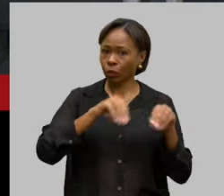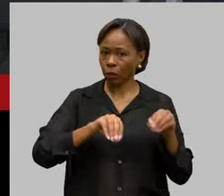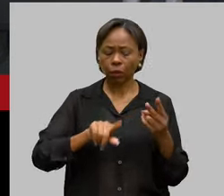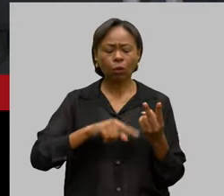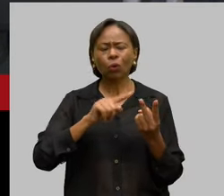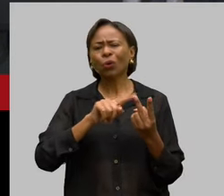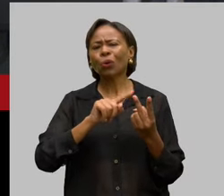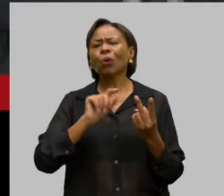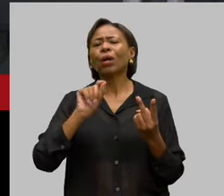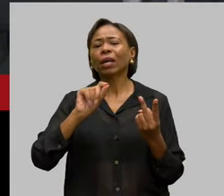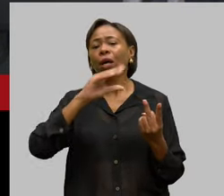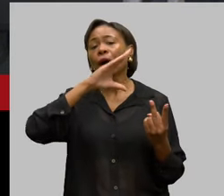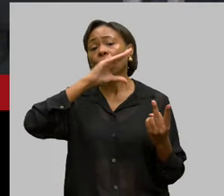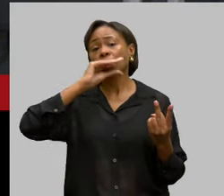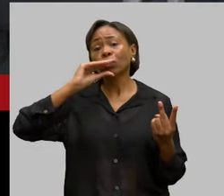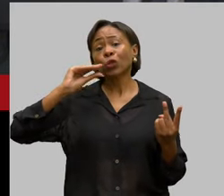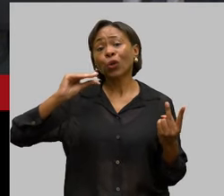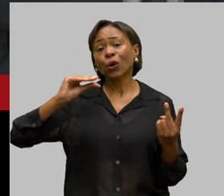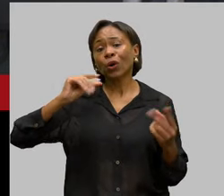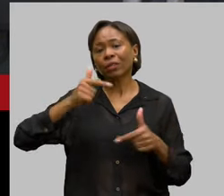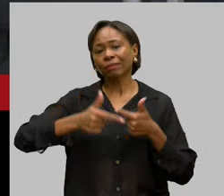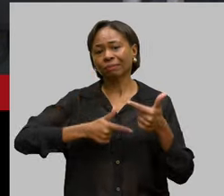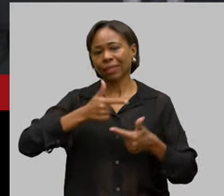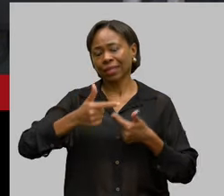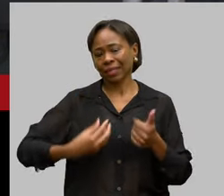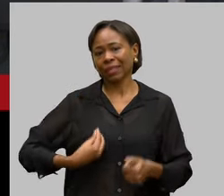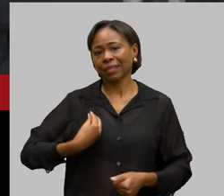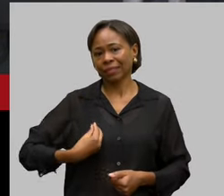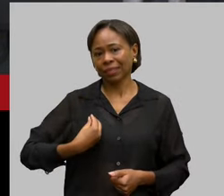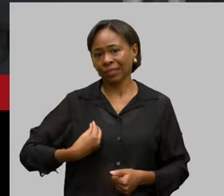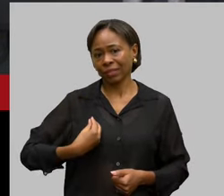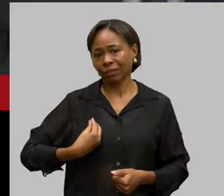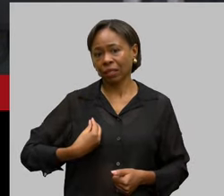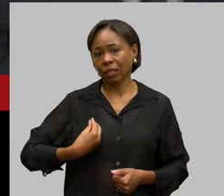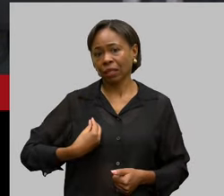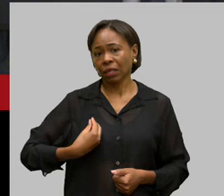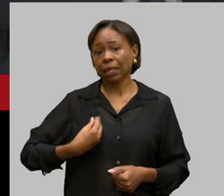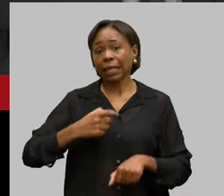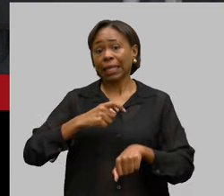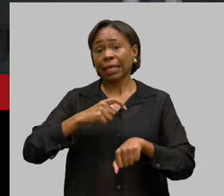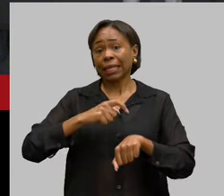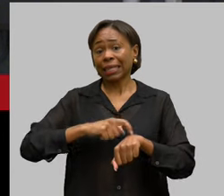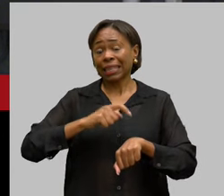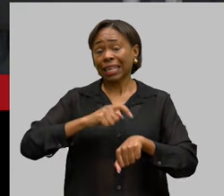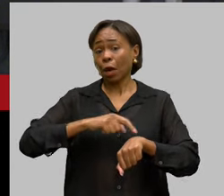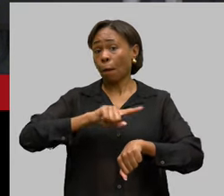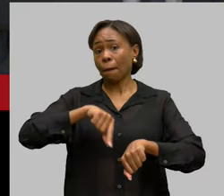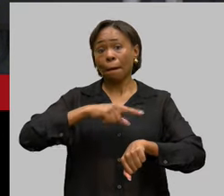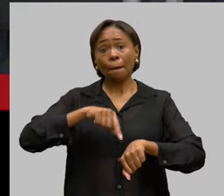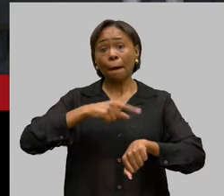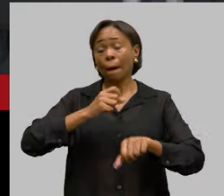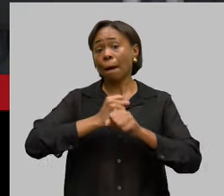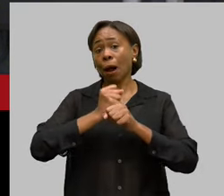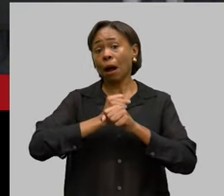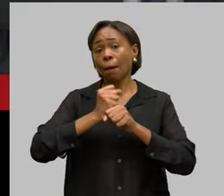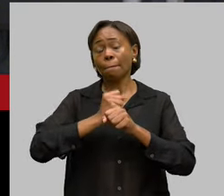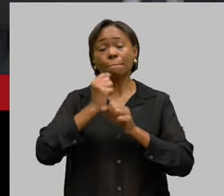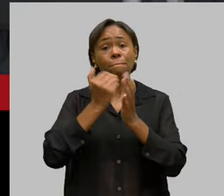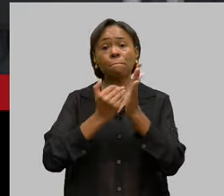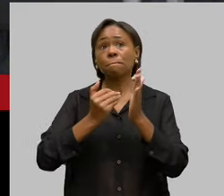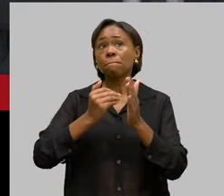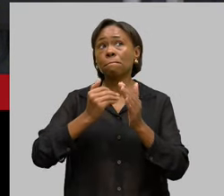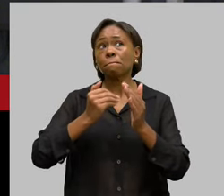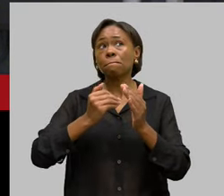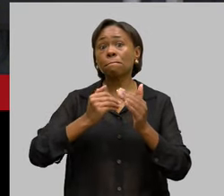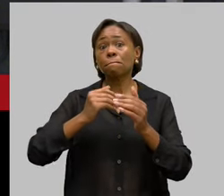virão pro sistema eles têm que trabalhar mais tempo tá para poder fazer a base